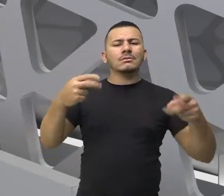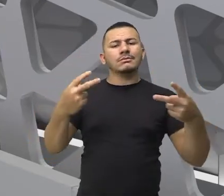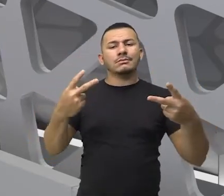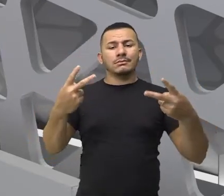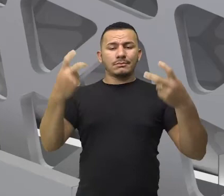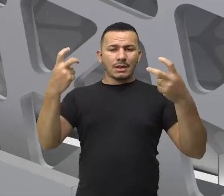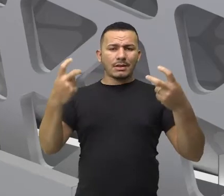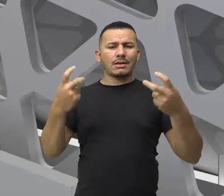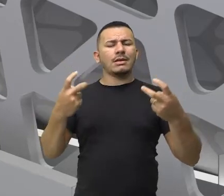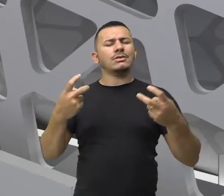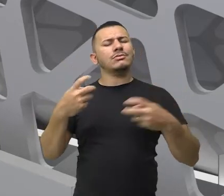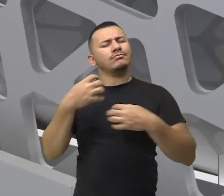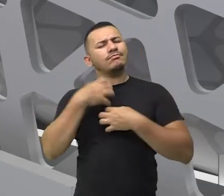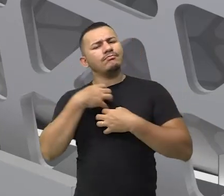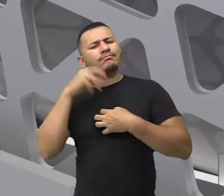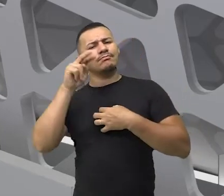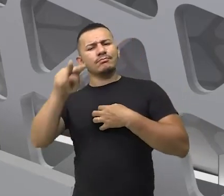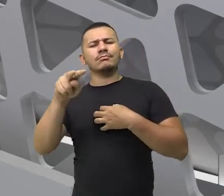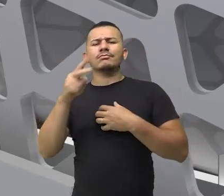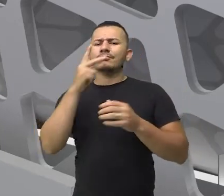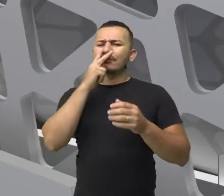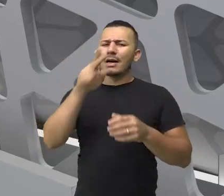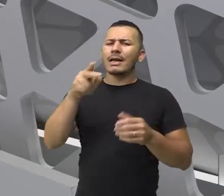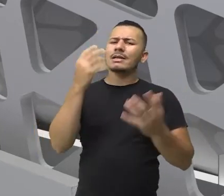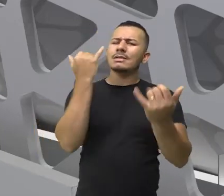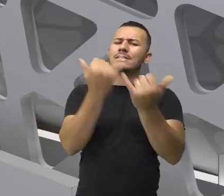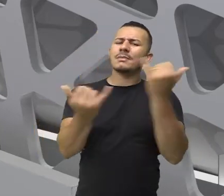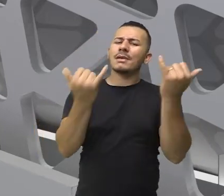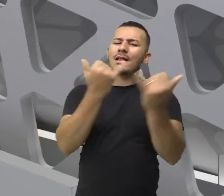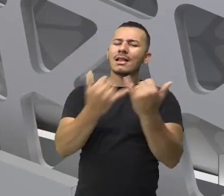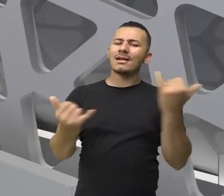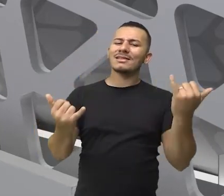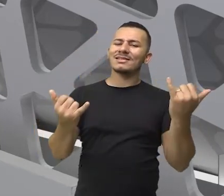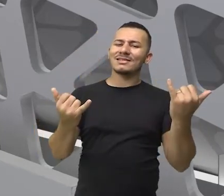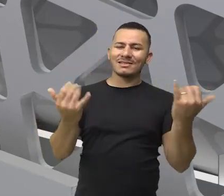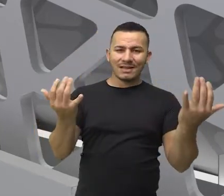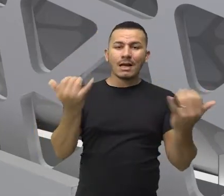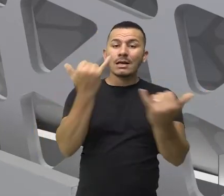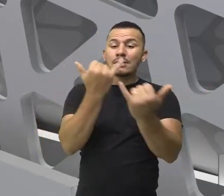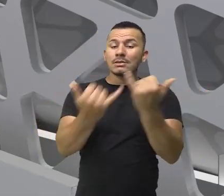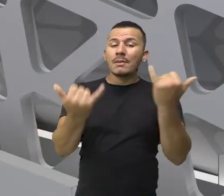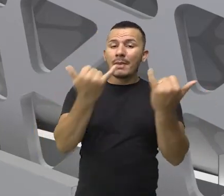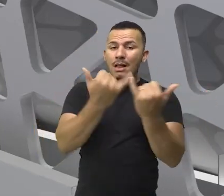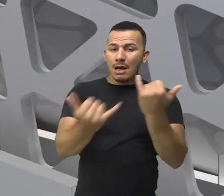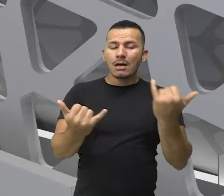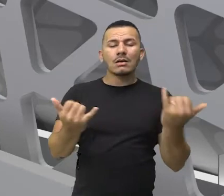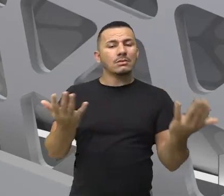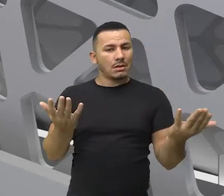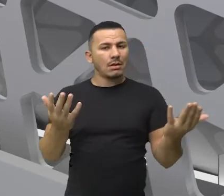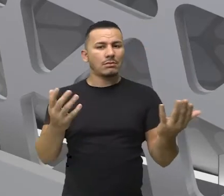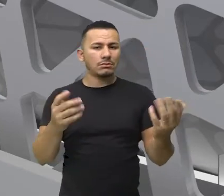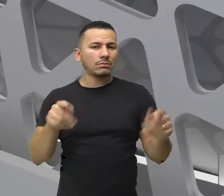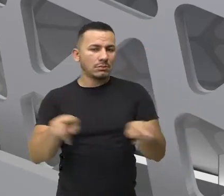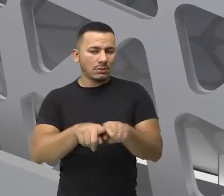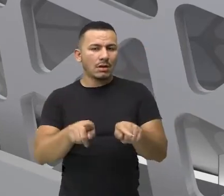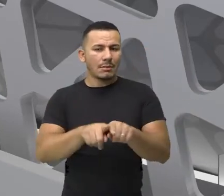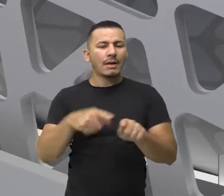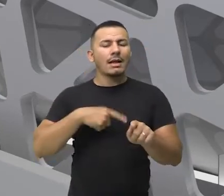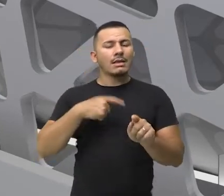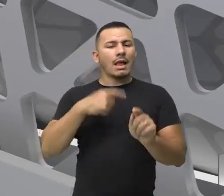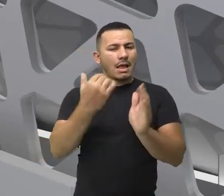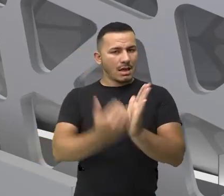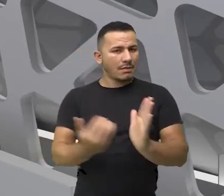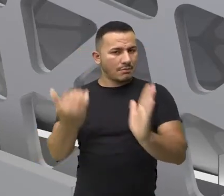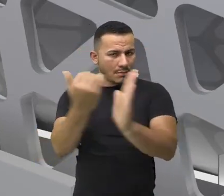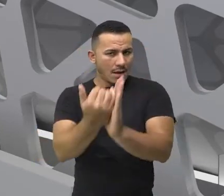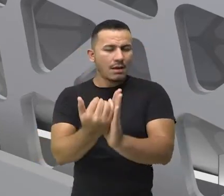ou até mesmo nós falamos, olha, essas coisas são semelhantes. Então a ideia de semelhança também, ela perpassa,